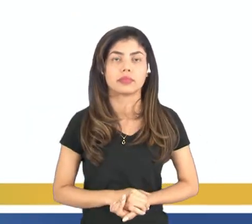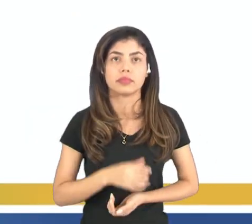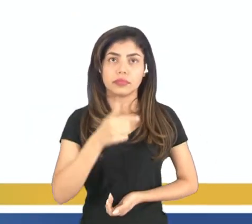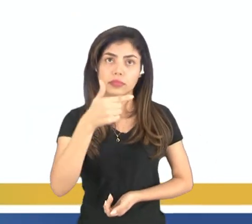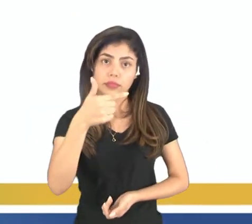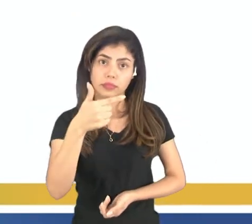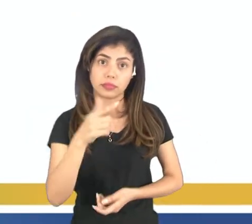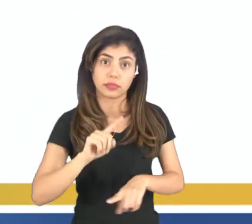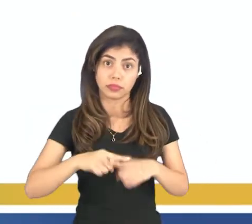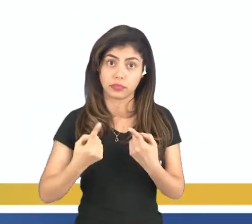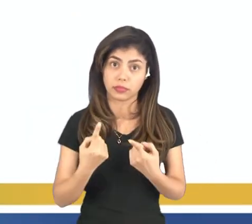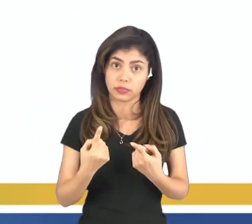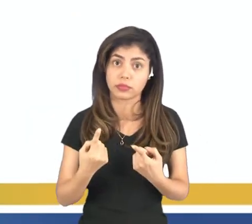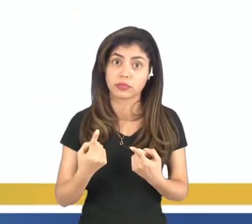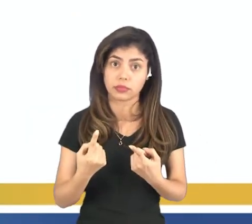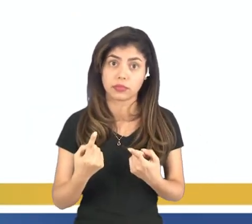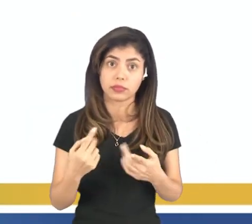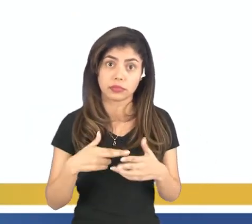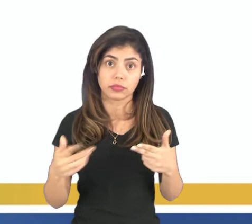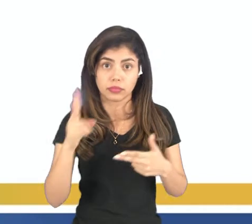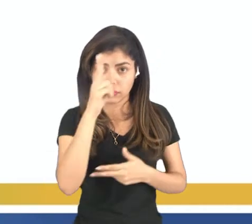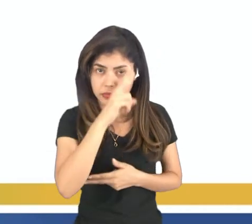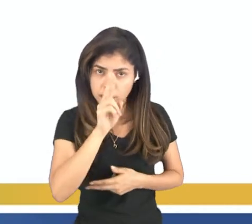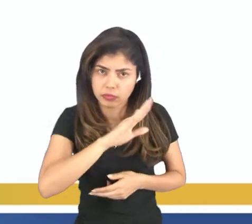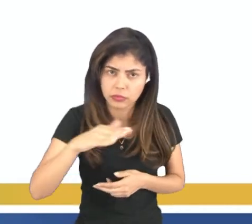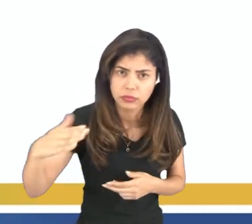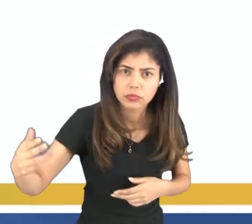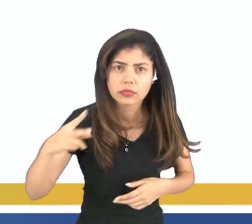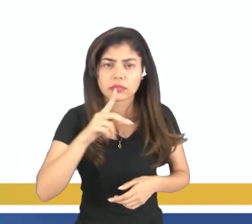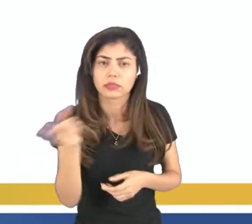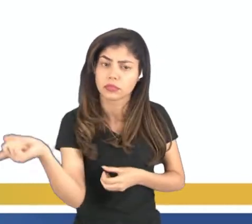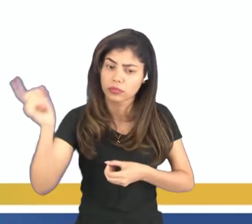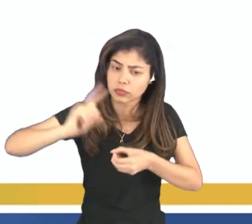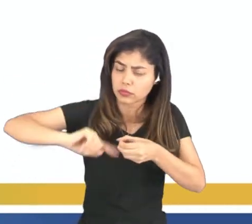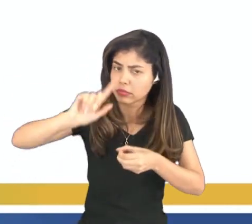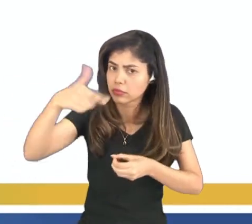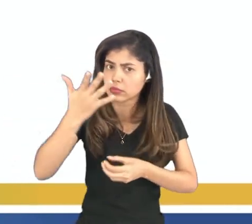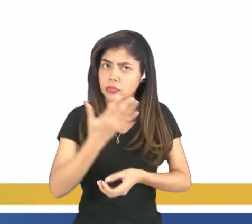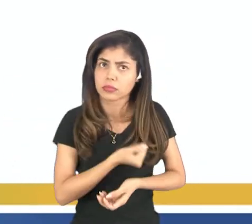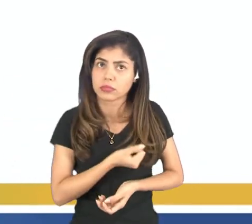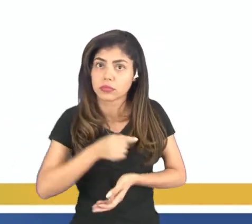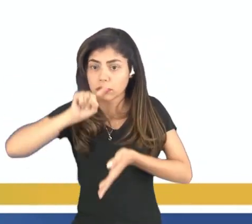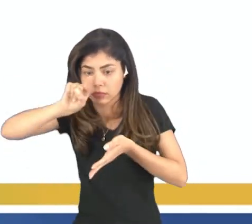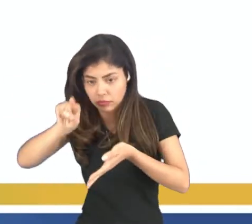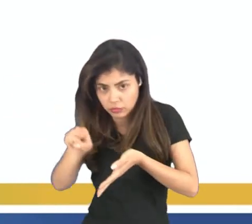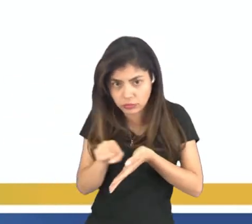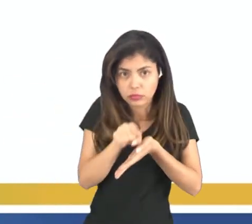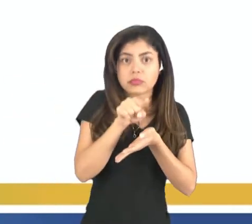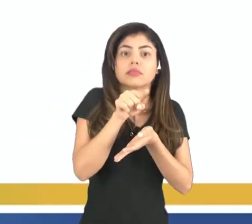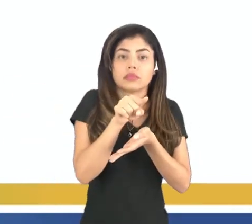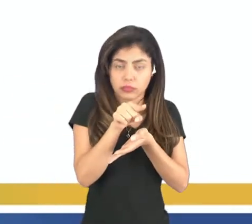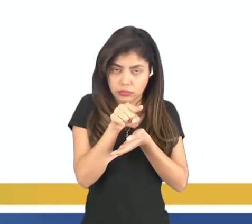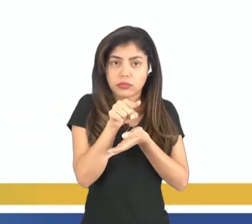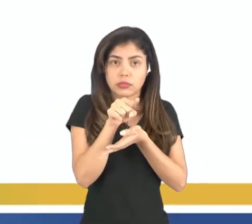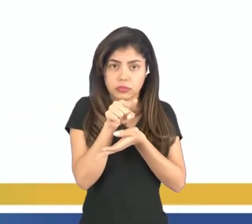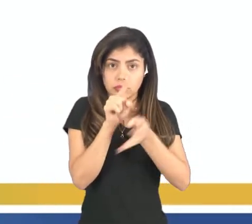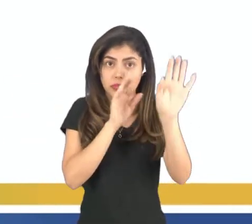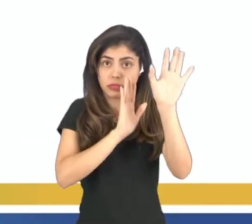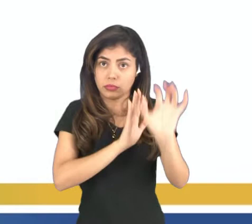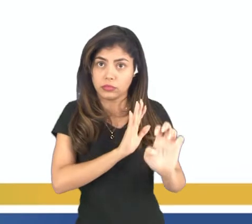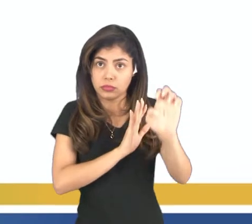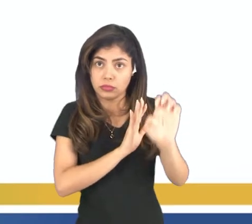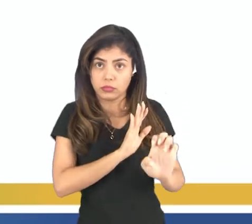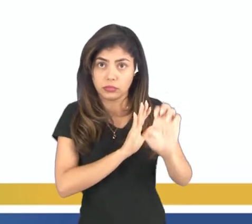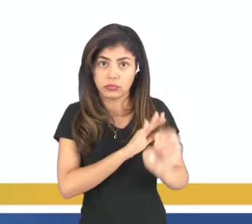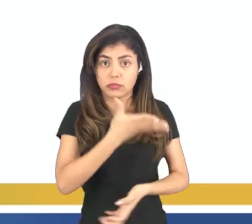pessoal a mais uma coisa lembra que quando você for para o próximo número nós vamos andar uma casa para a